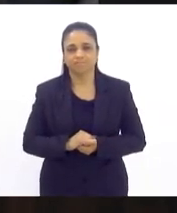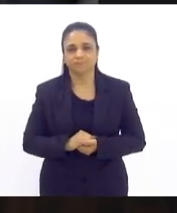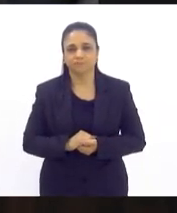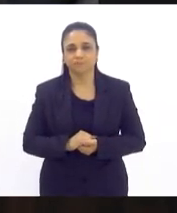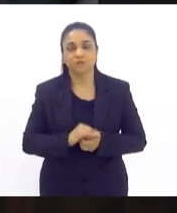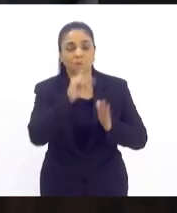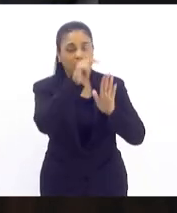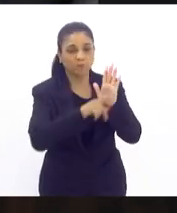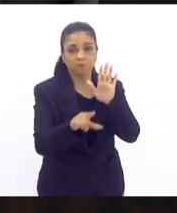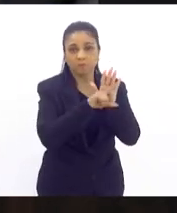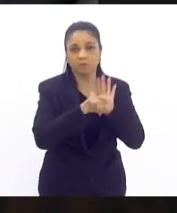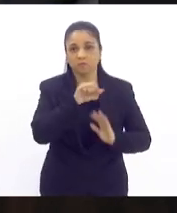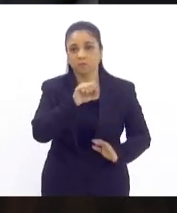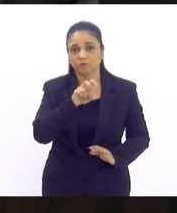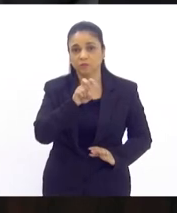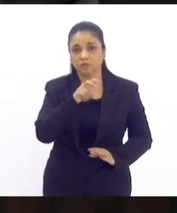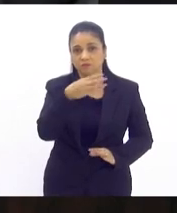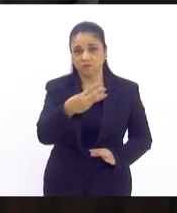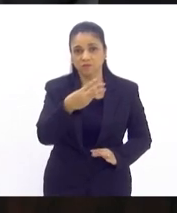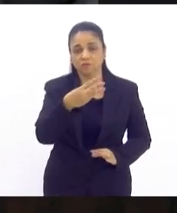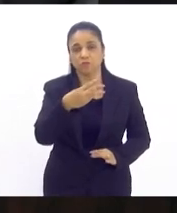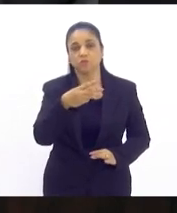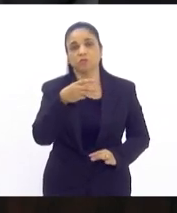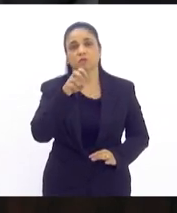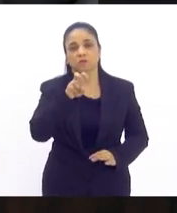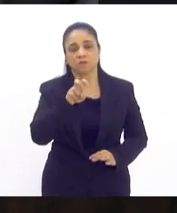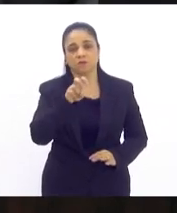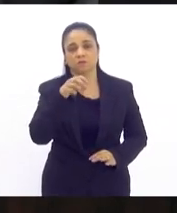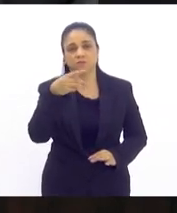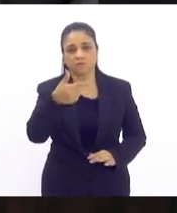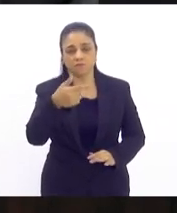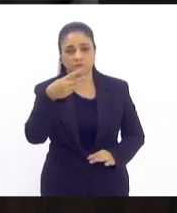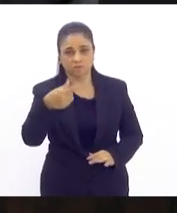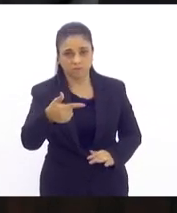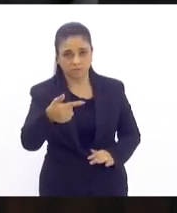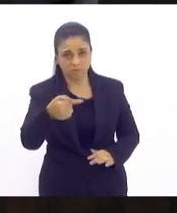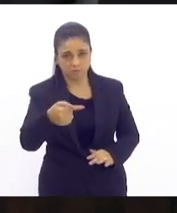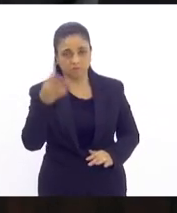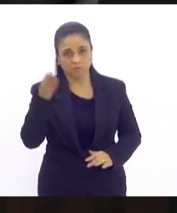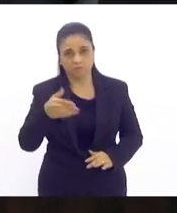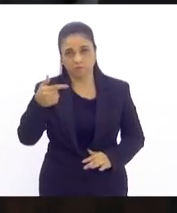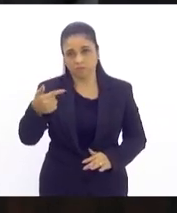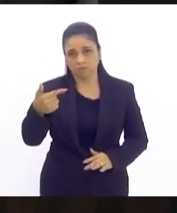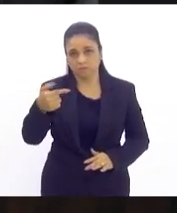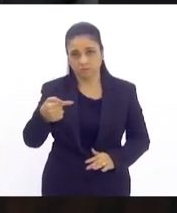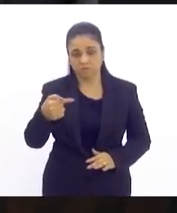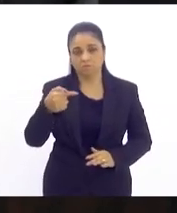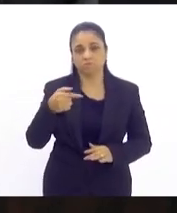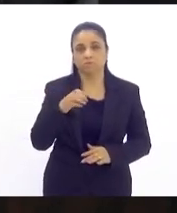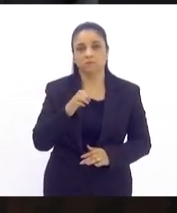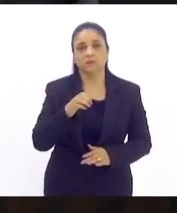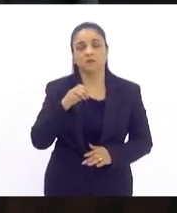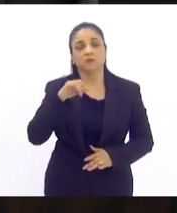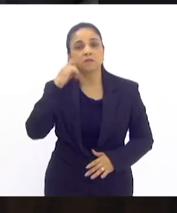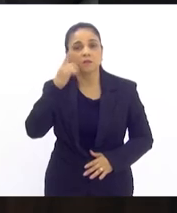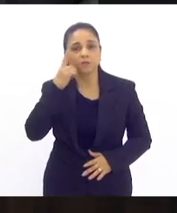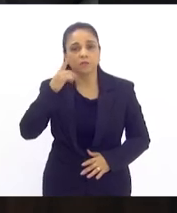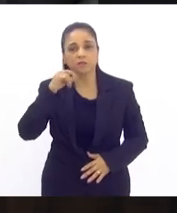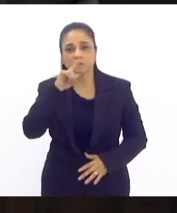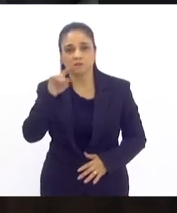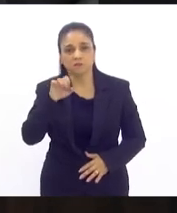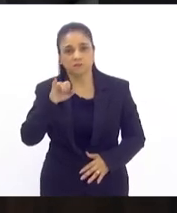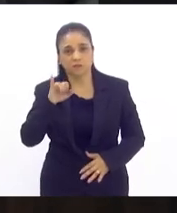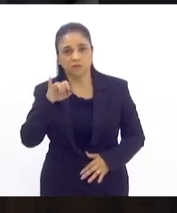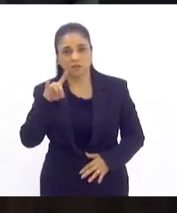é projeto de lei número 3.527 de 2017 de autoria da deputada zeidan que